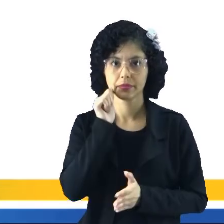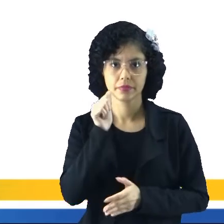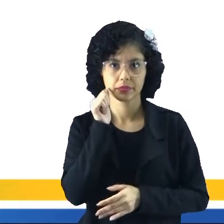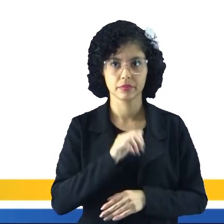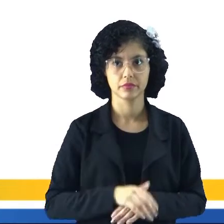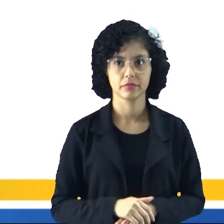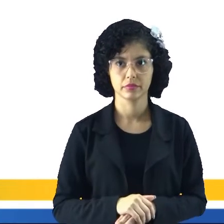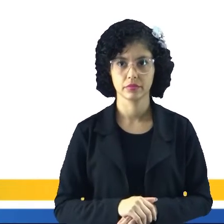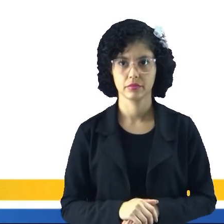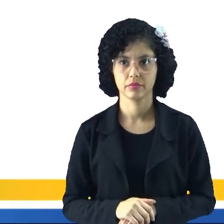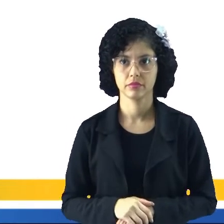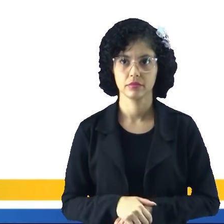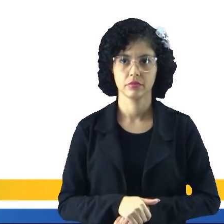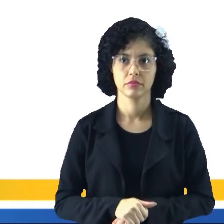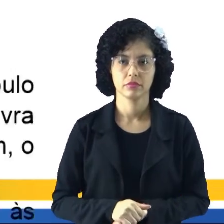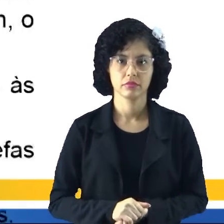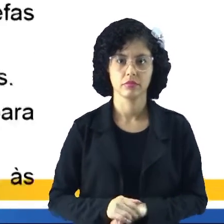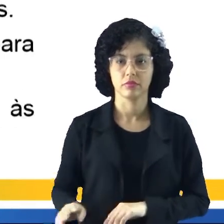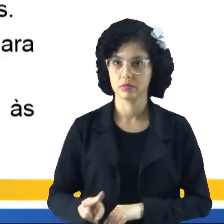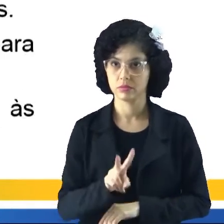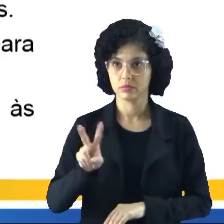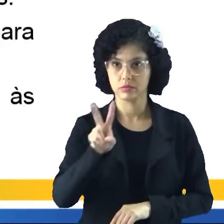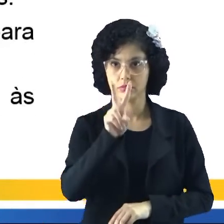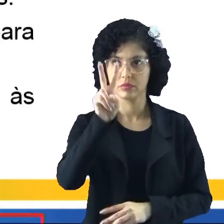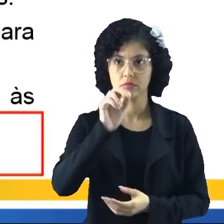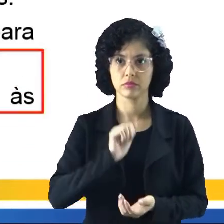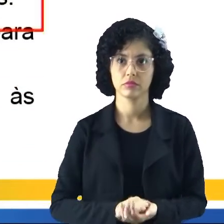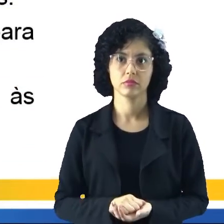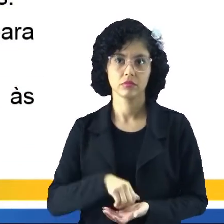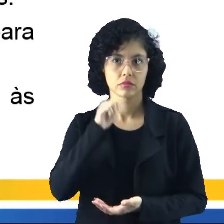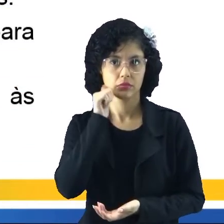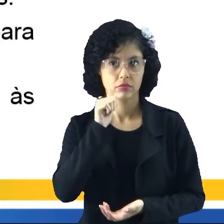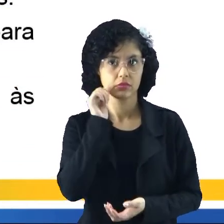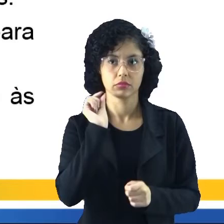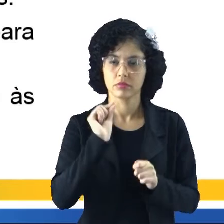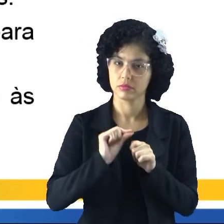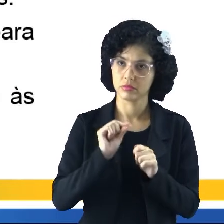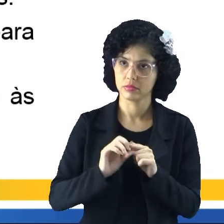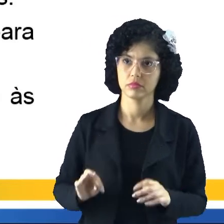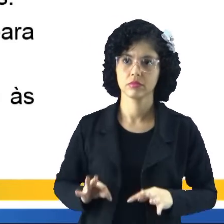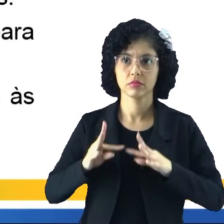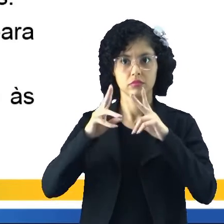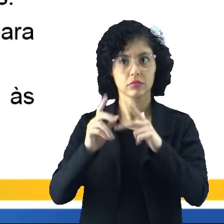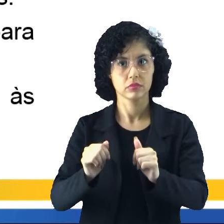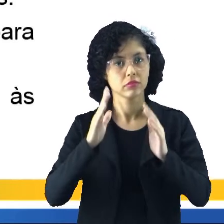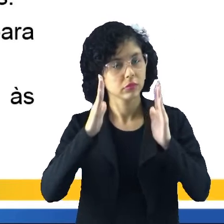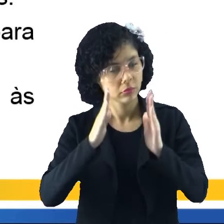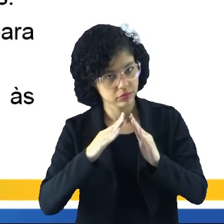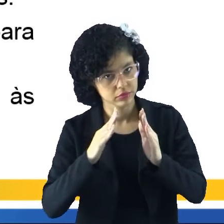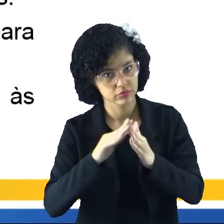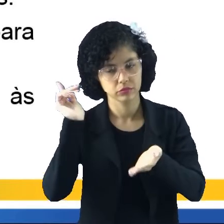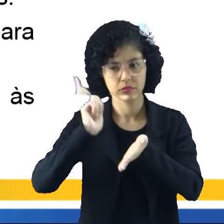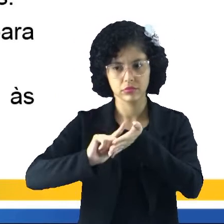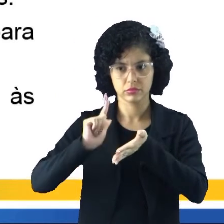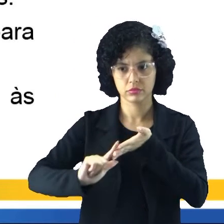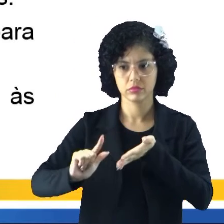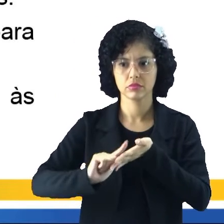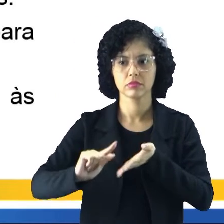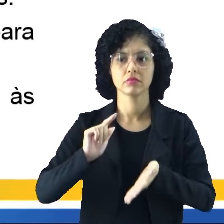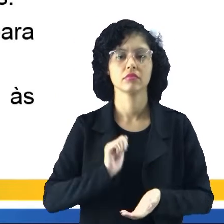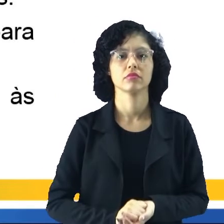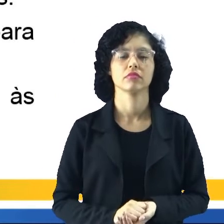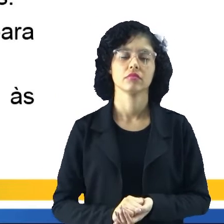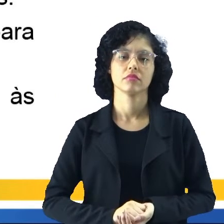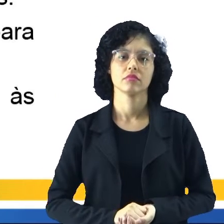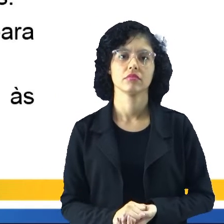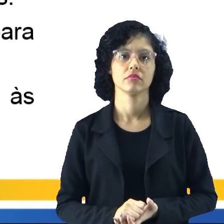né? Então há aqui uma valorização, né, das mulheres que realizam todas as tarefas domésticas,